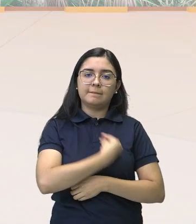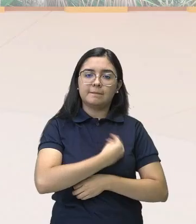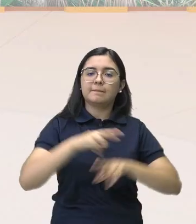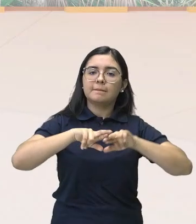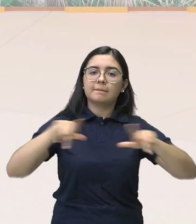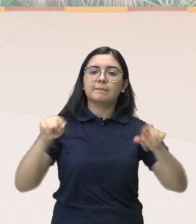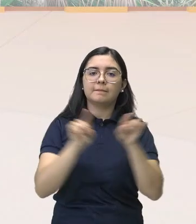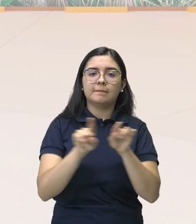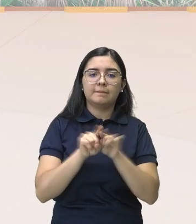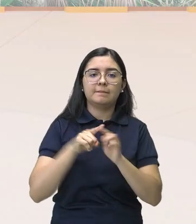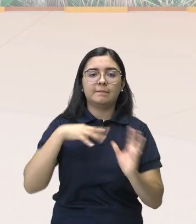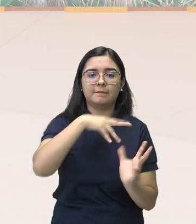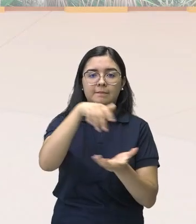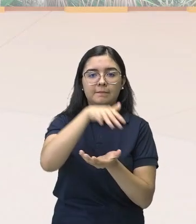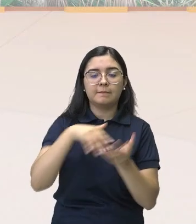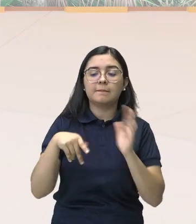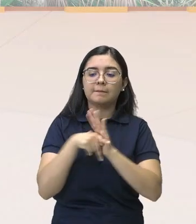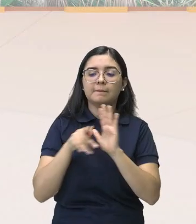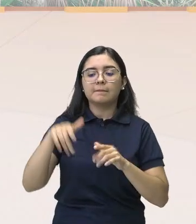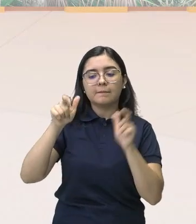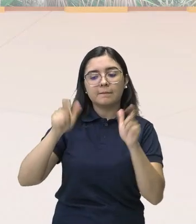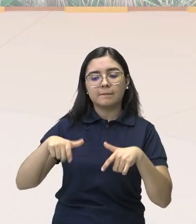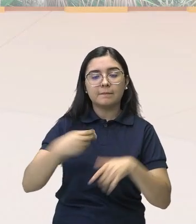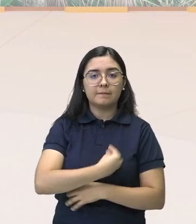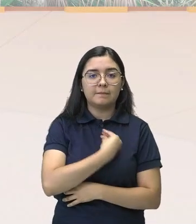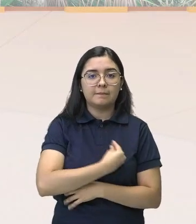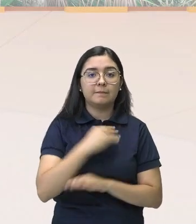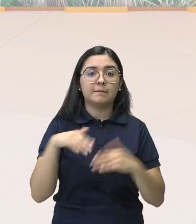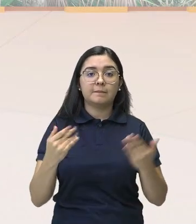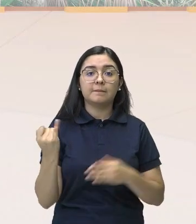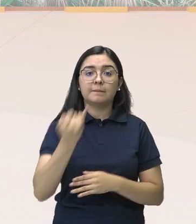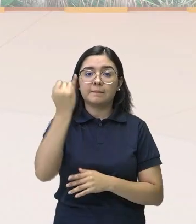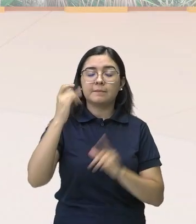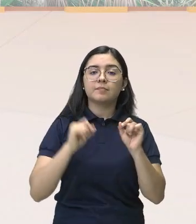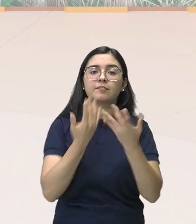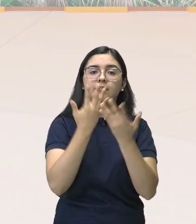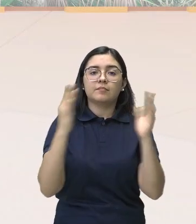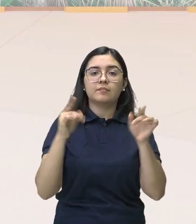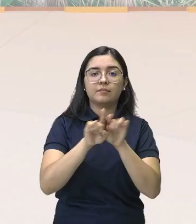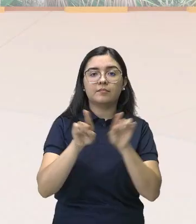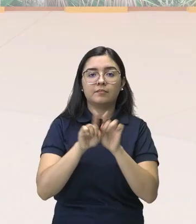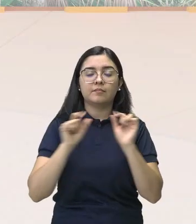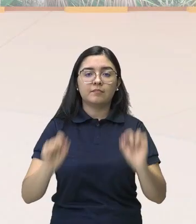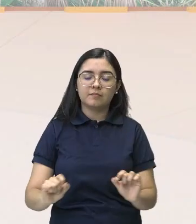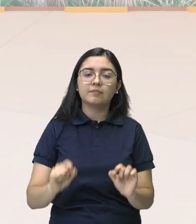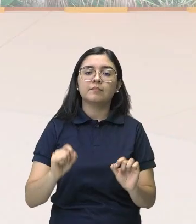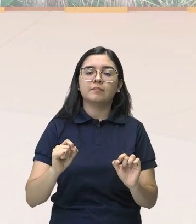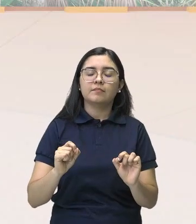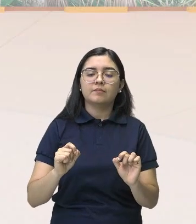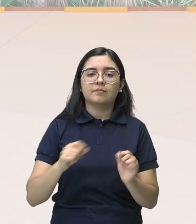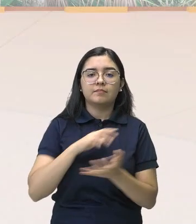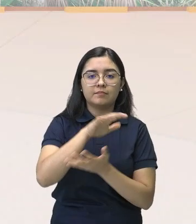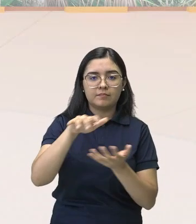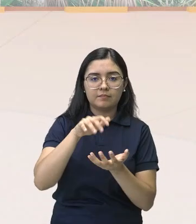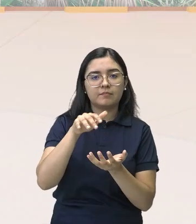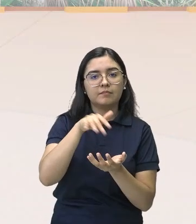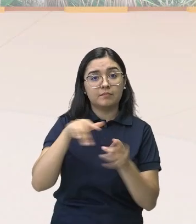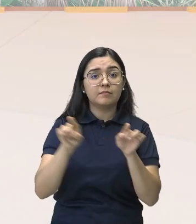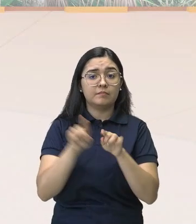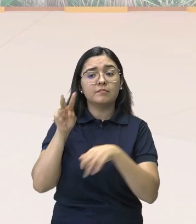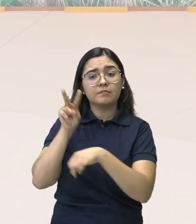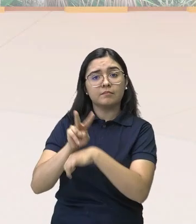biodiversidade dos ecossistemas locais. É importante que a natureza, que os ecossistemas sejam